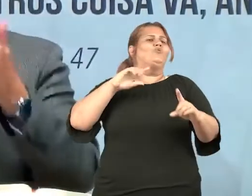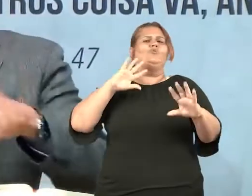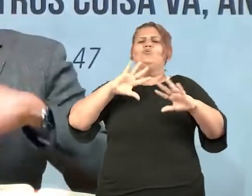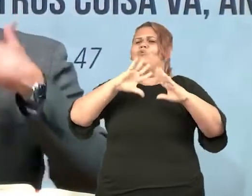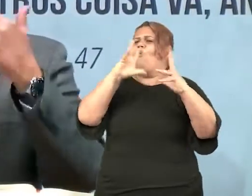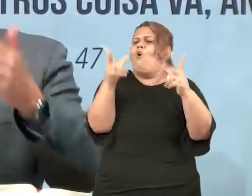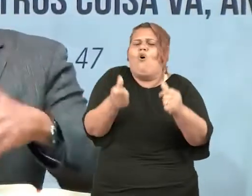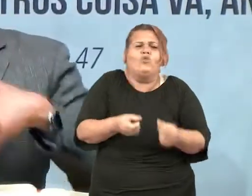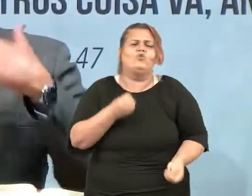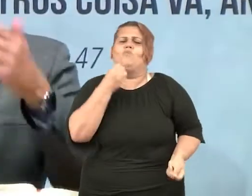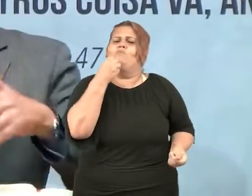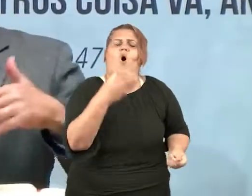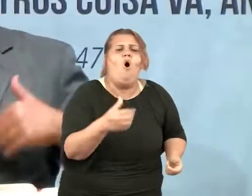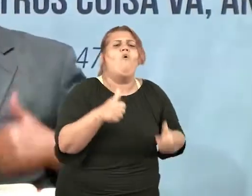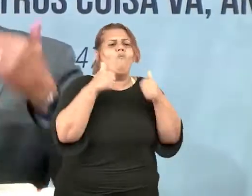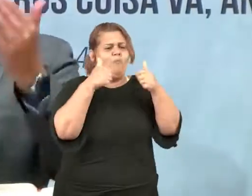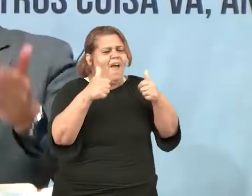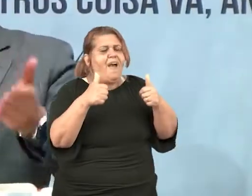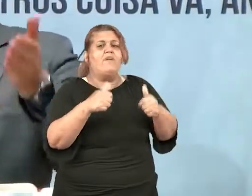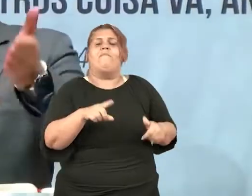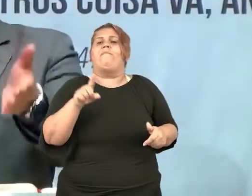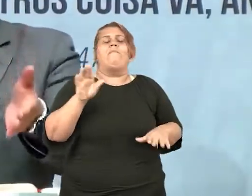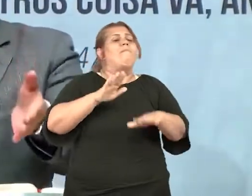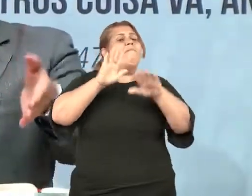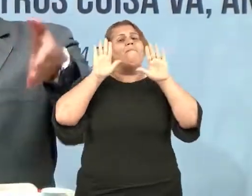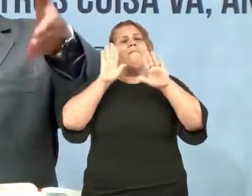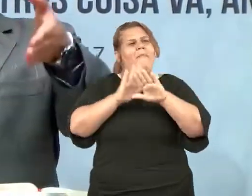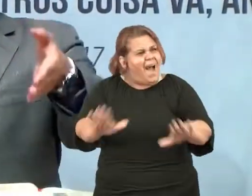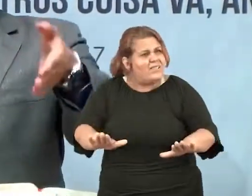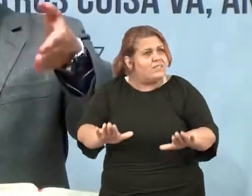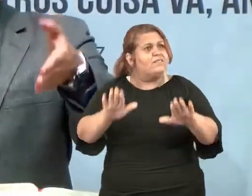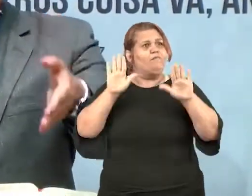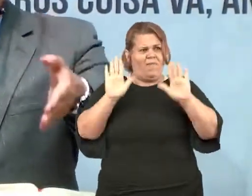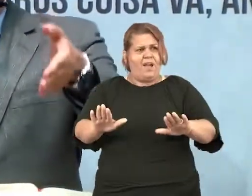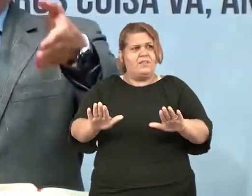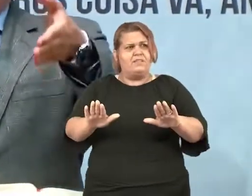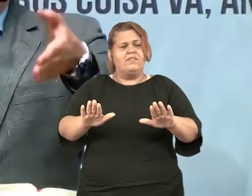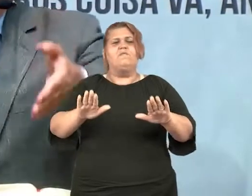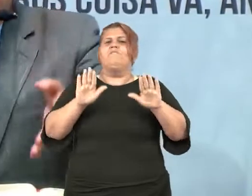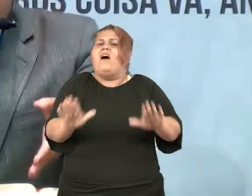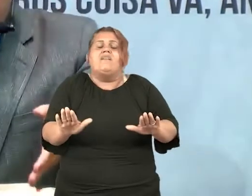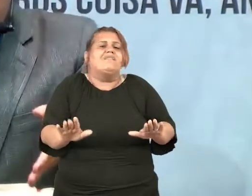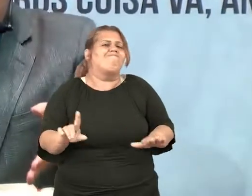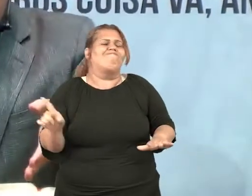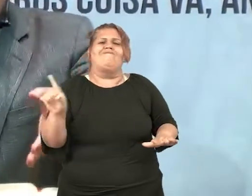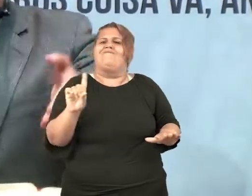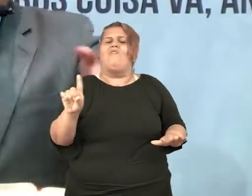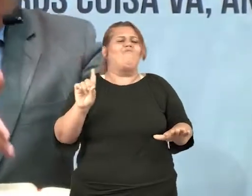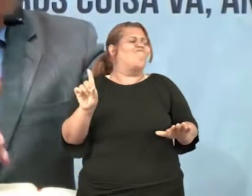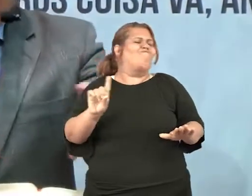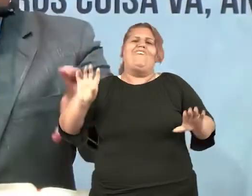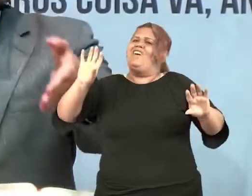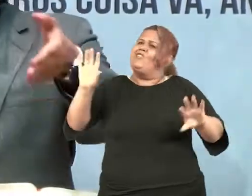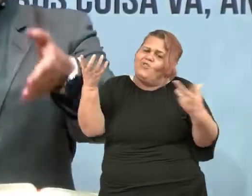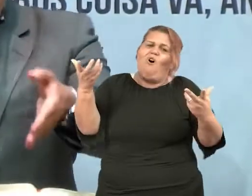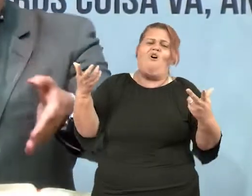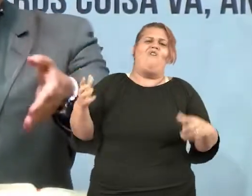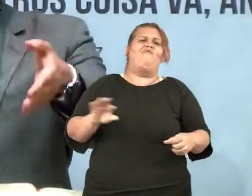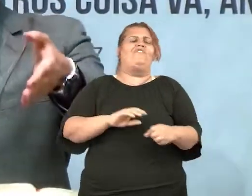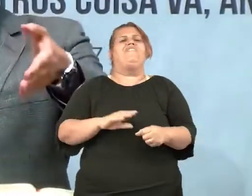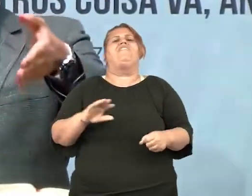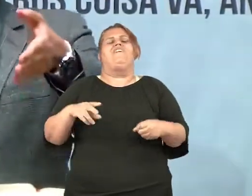todos os benefícios que trouxeram e hão de trazer à humanidade, não puderam resolver de pronto